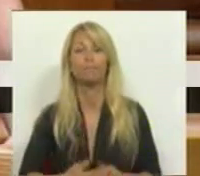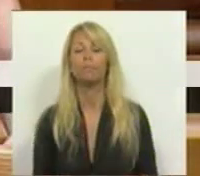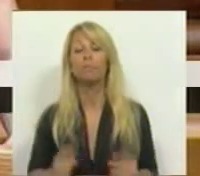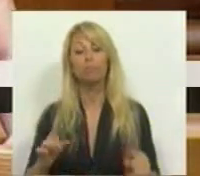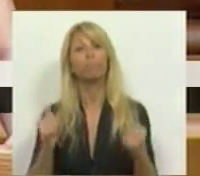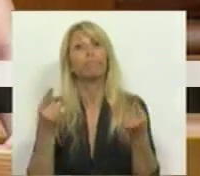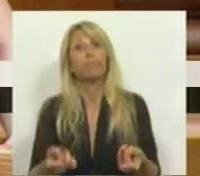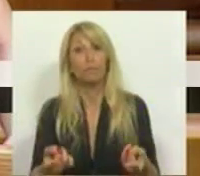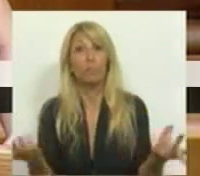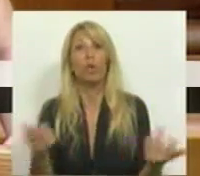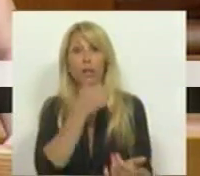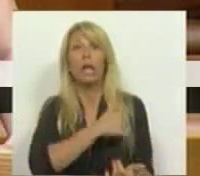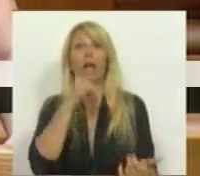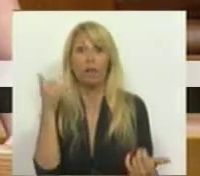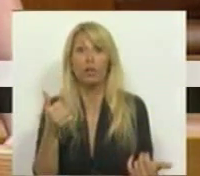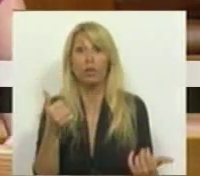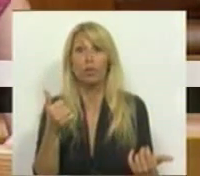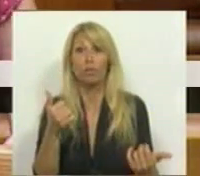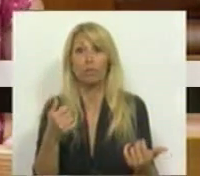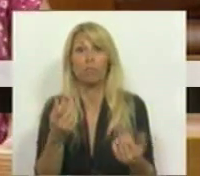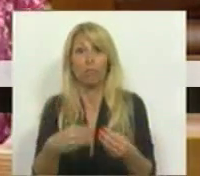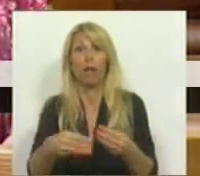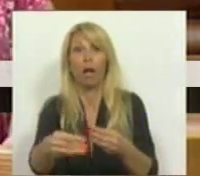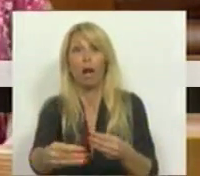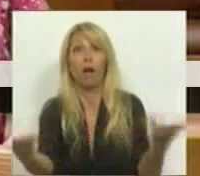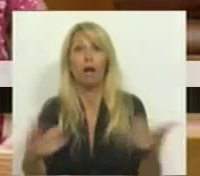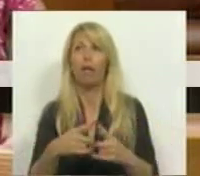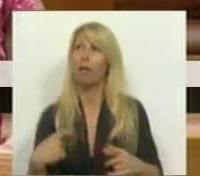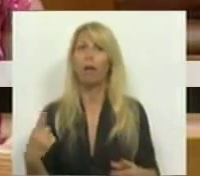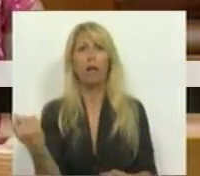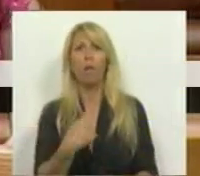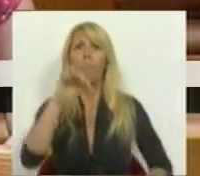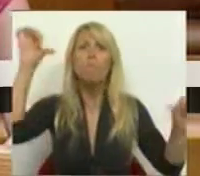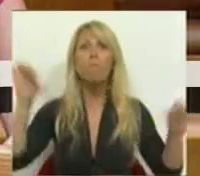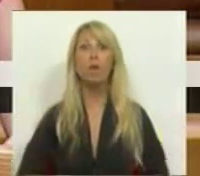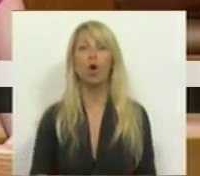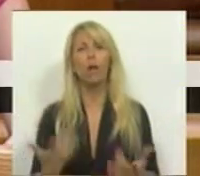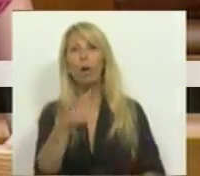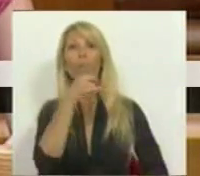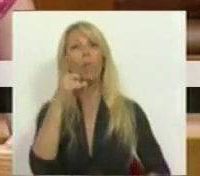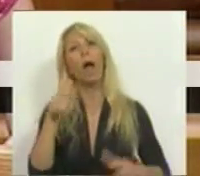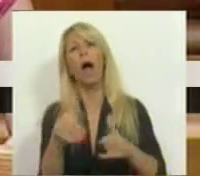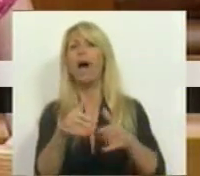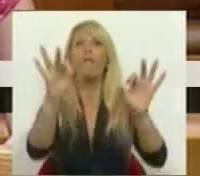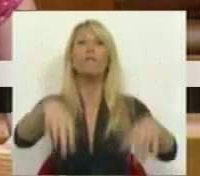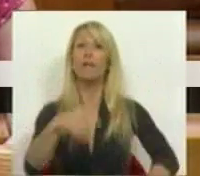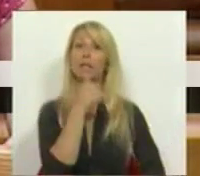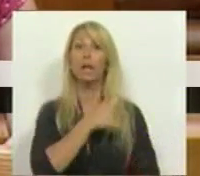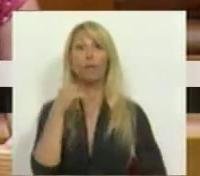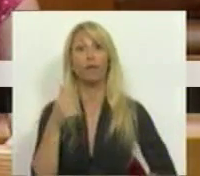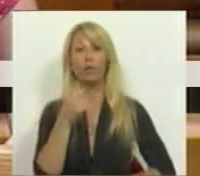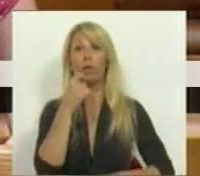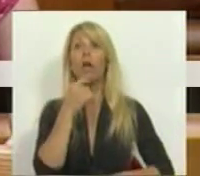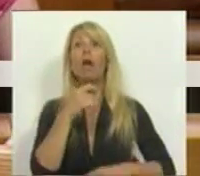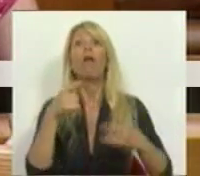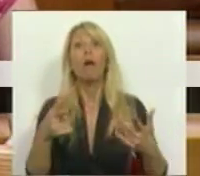os sacrifícios, estamos pior, cada vez pior. E a cada promessa de fim de sacrifícios, a única garantia que temos é